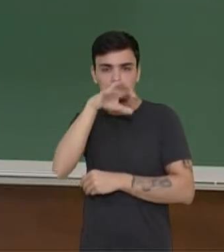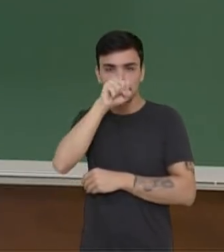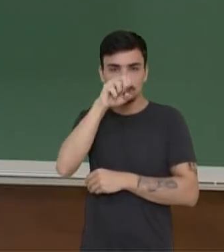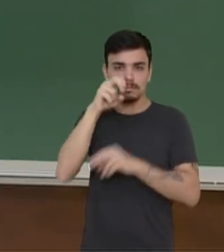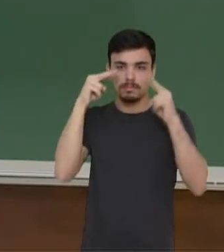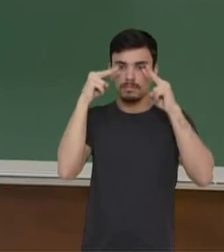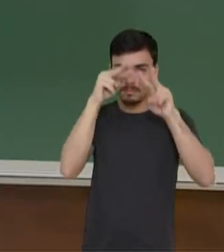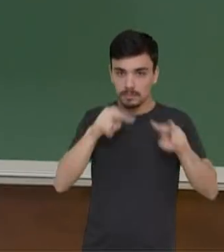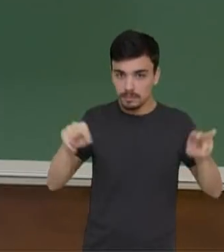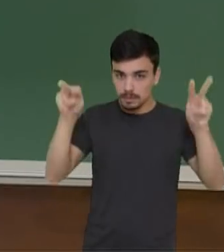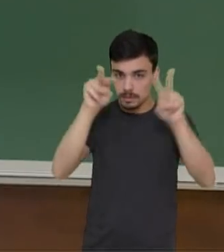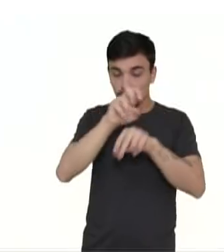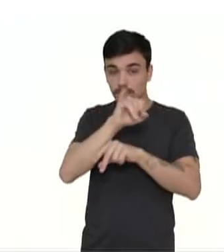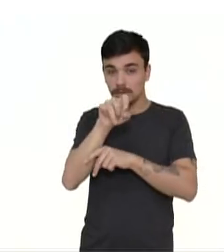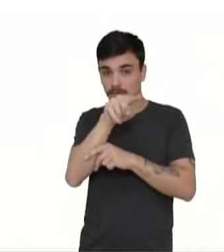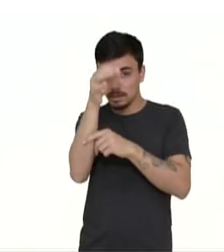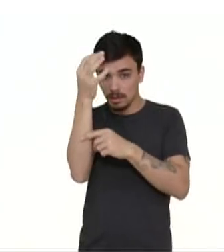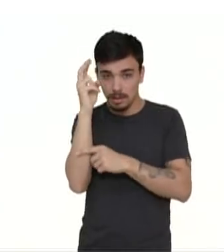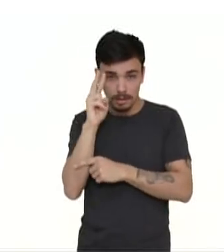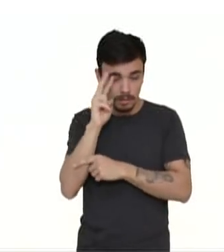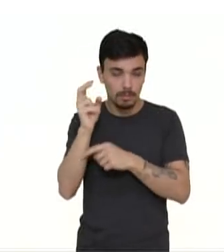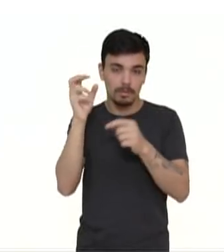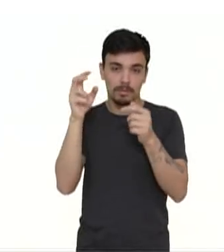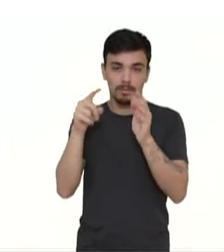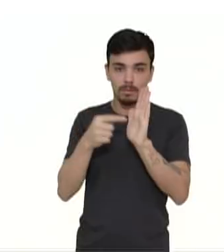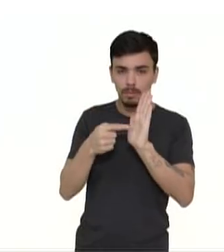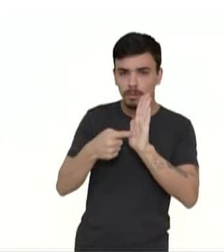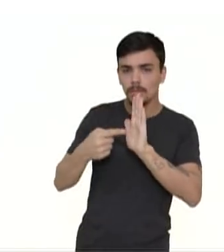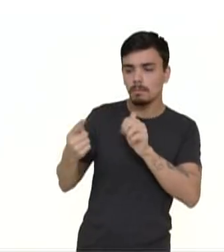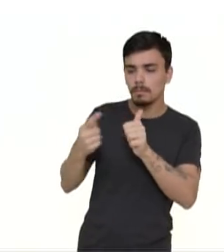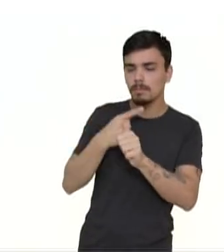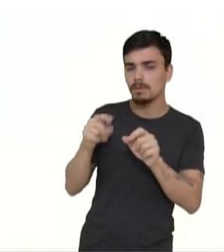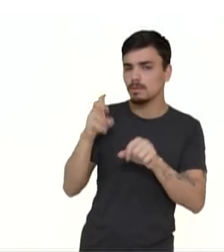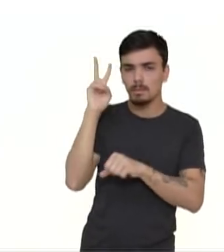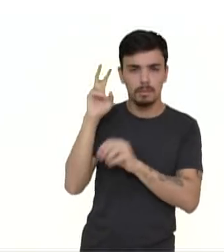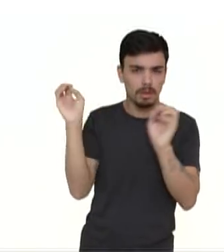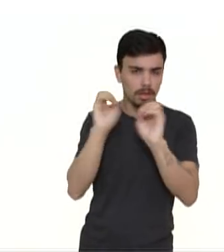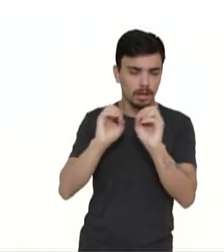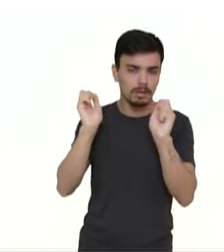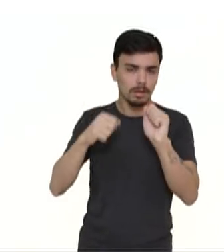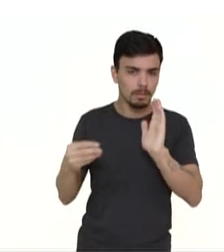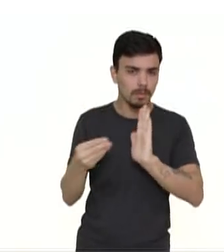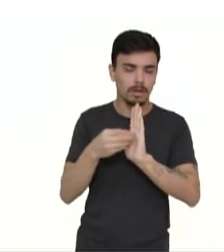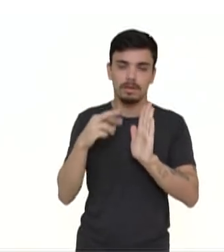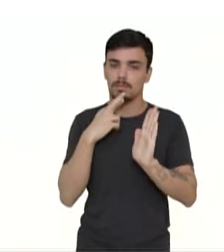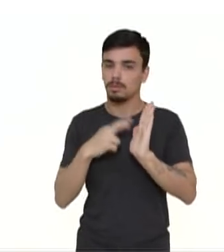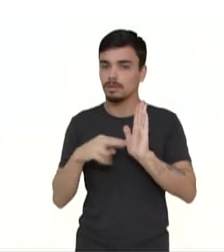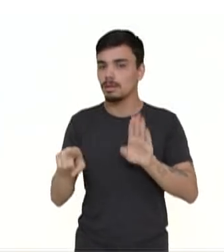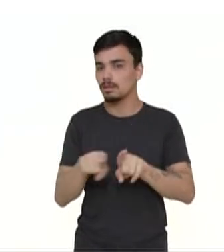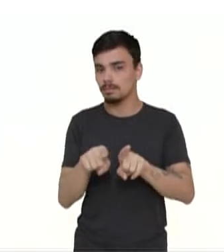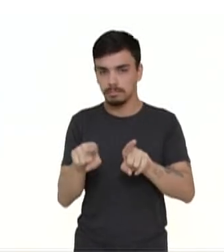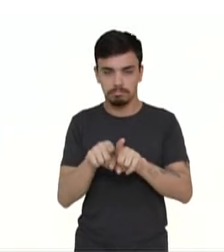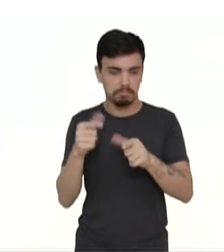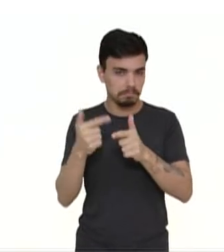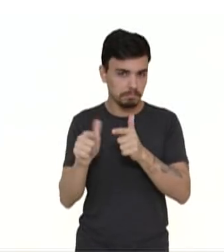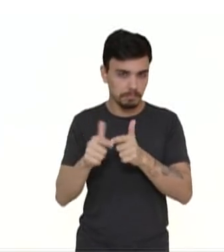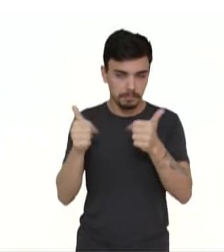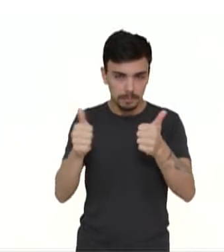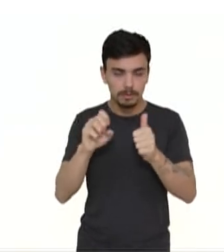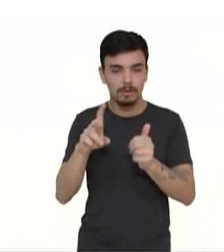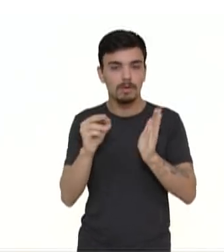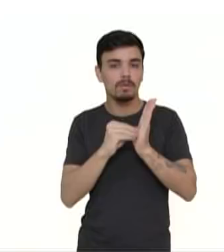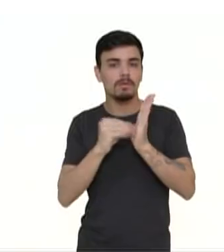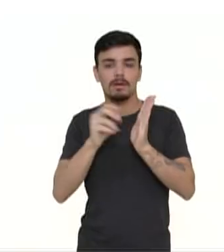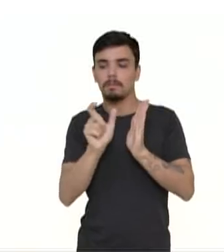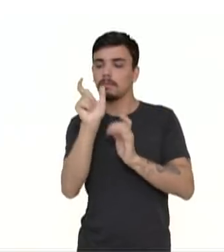visão. Então, quem lembrou, marcou ali na primeira. Quem não se lembrou, né, ali é possível inferir a resposta correta, né, só pelas